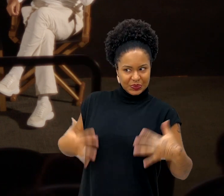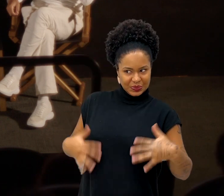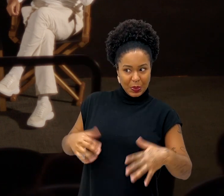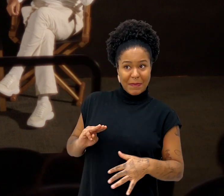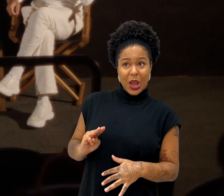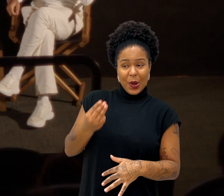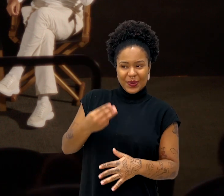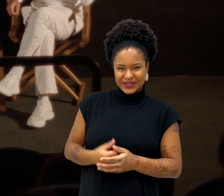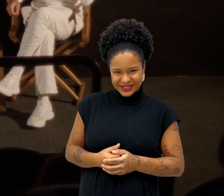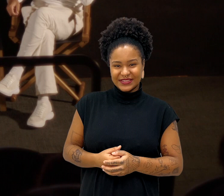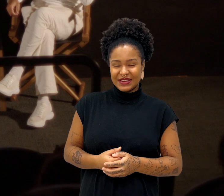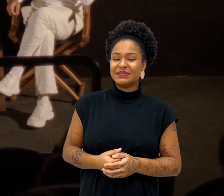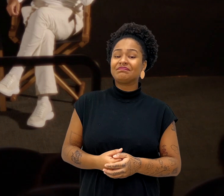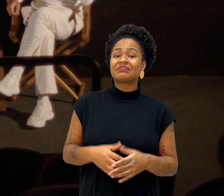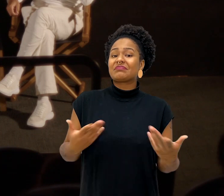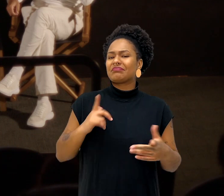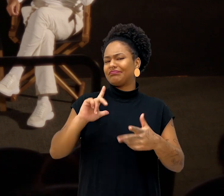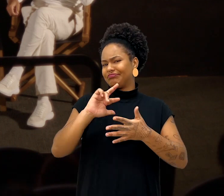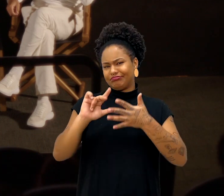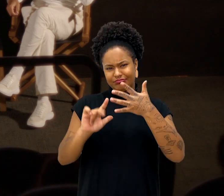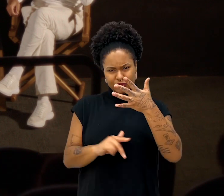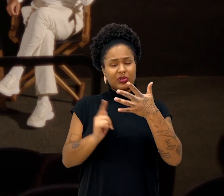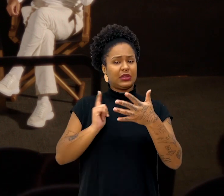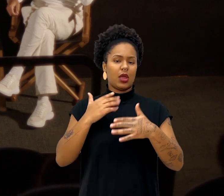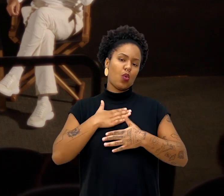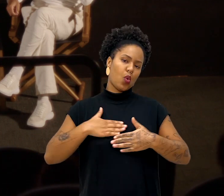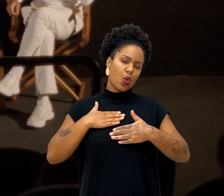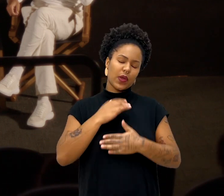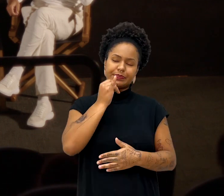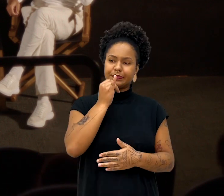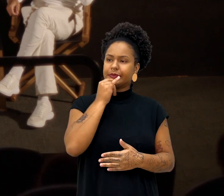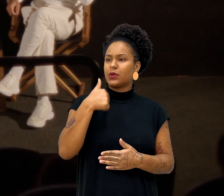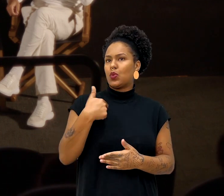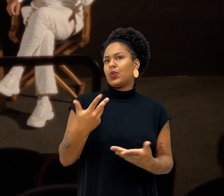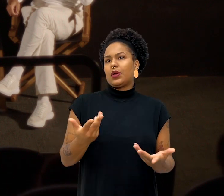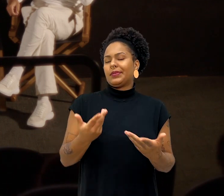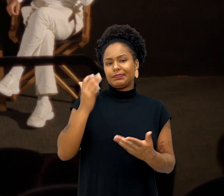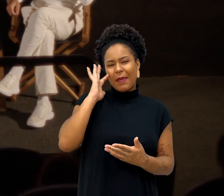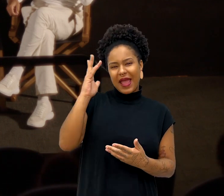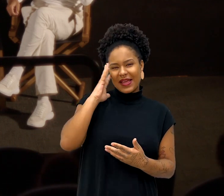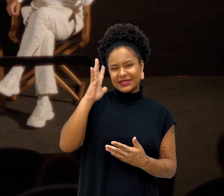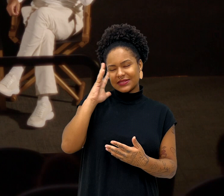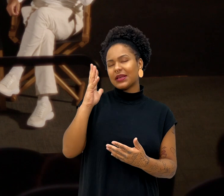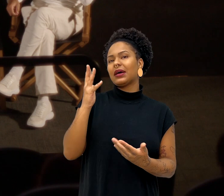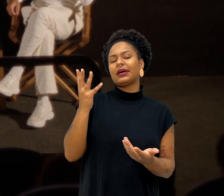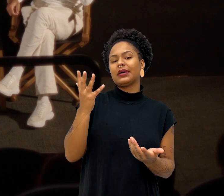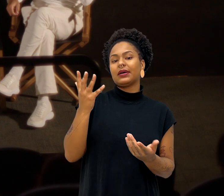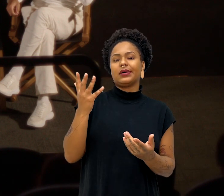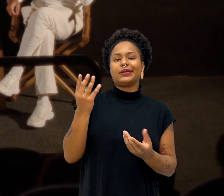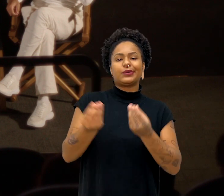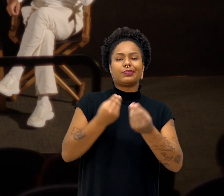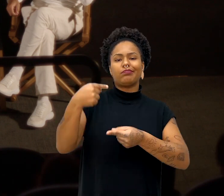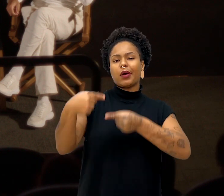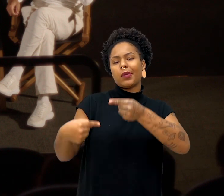Pergunta de milhões, né, Amanda? Eu acho que tem muitas questões, né? Eu gosto